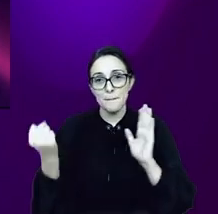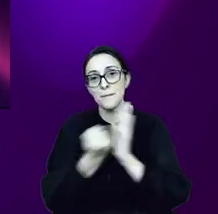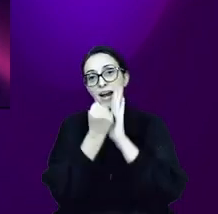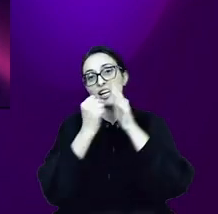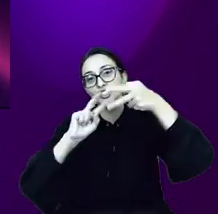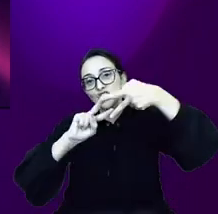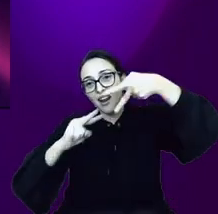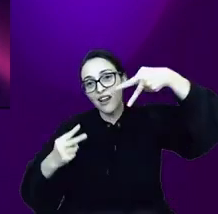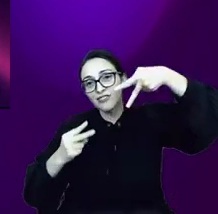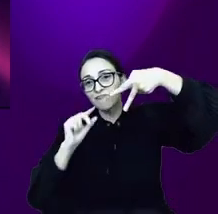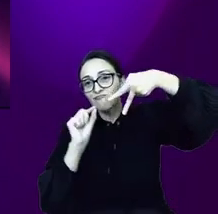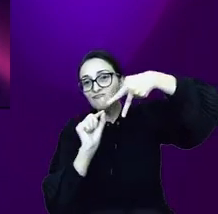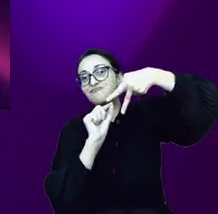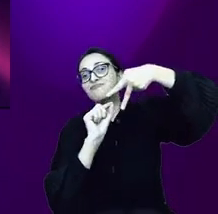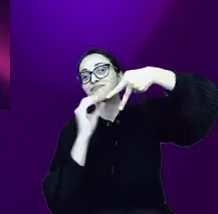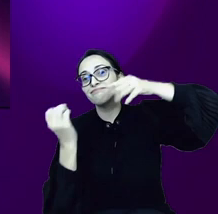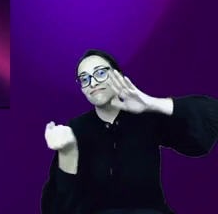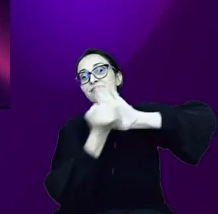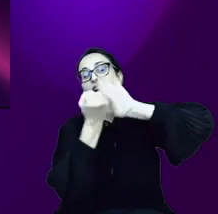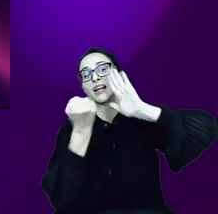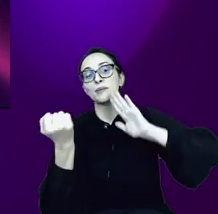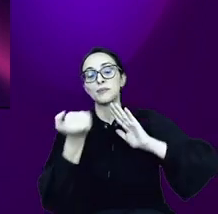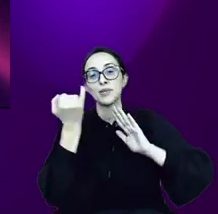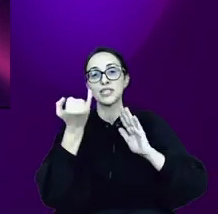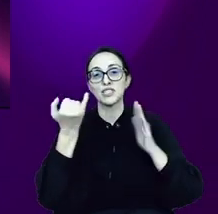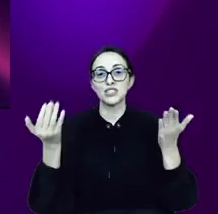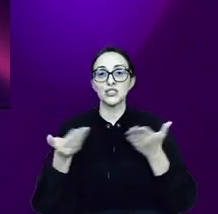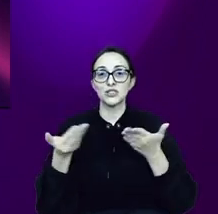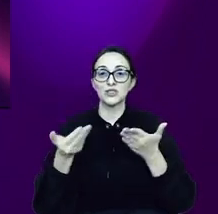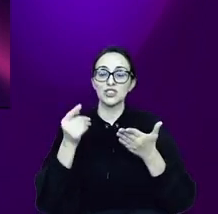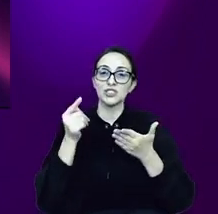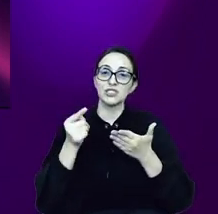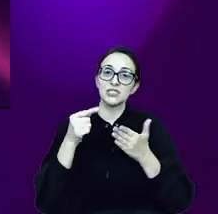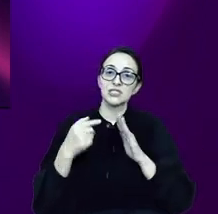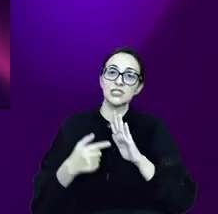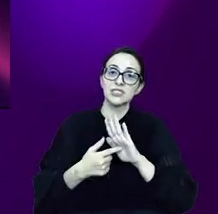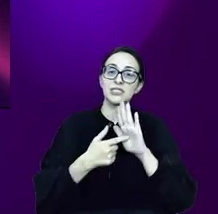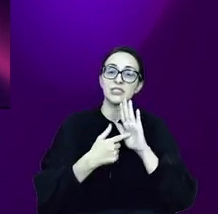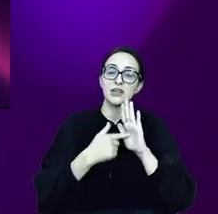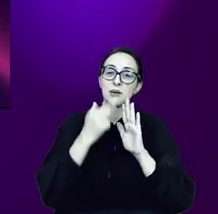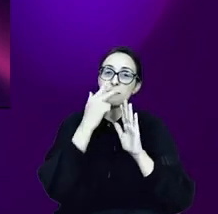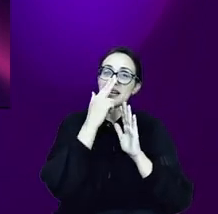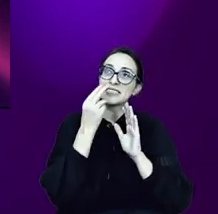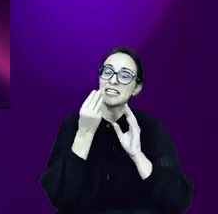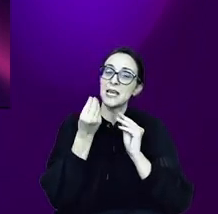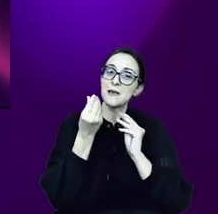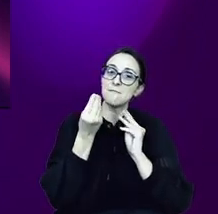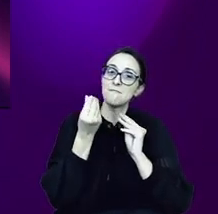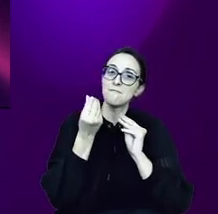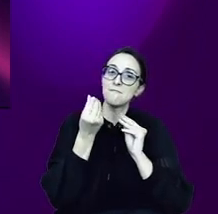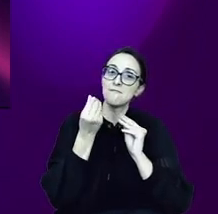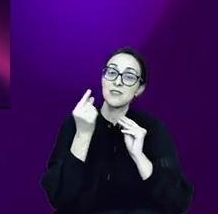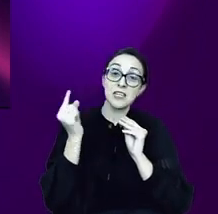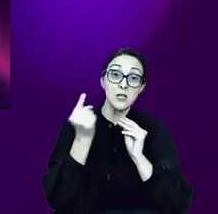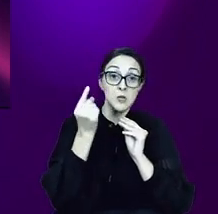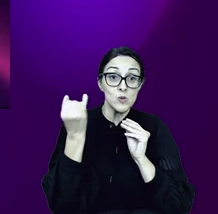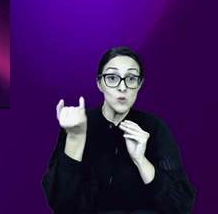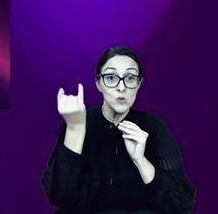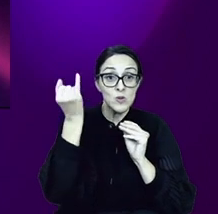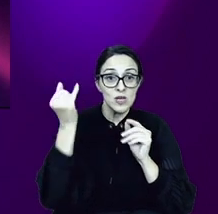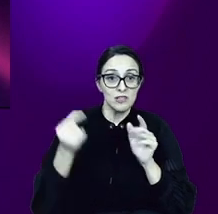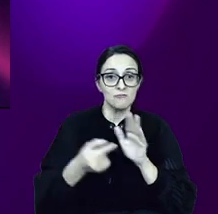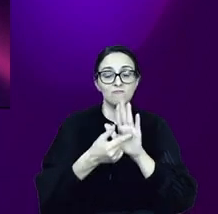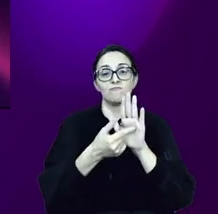marca muito importante, que hoje é considerada até como um ponto crucial para a